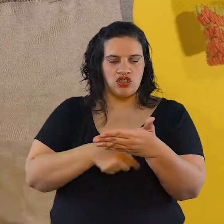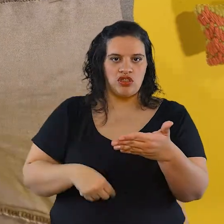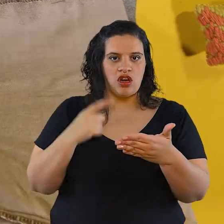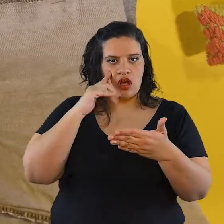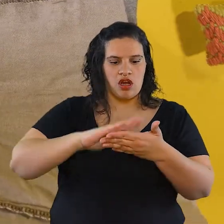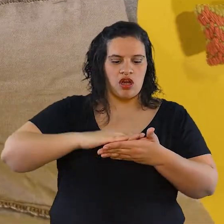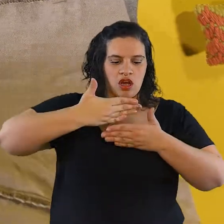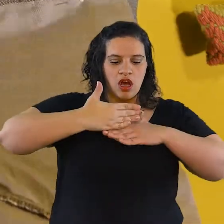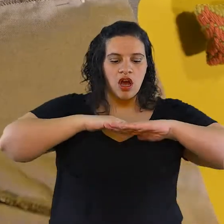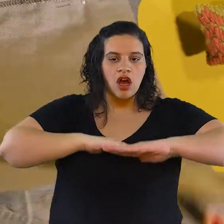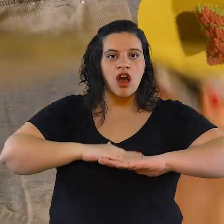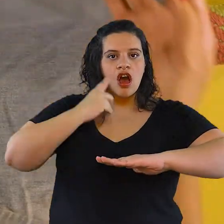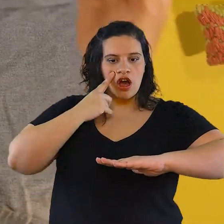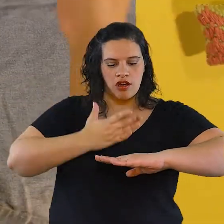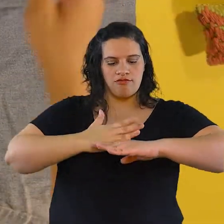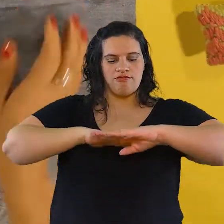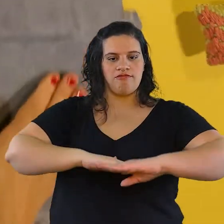daqui. Vou abrir,